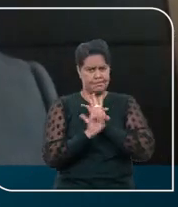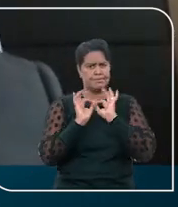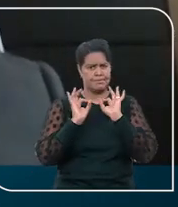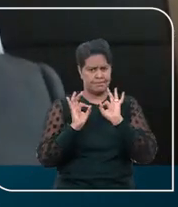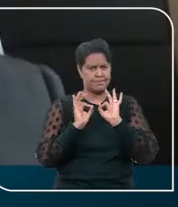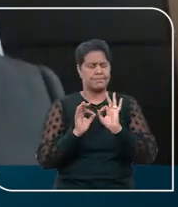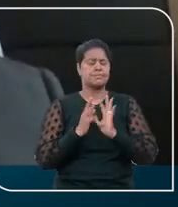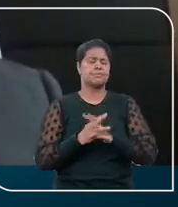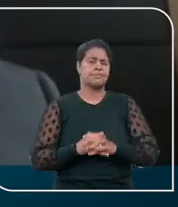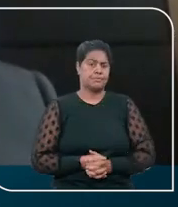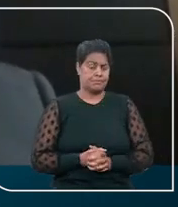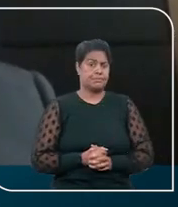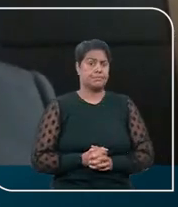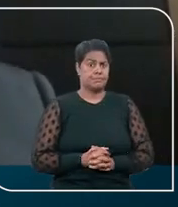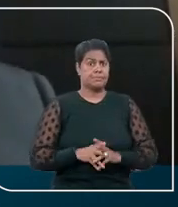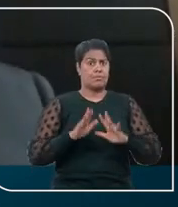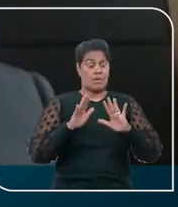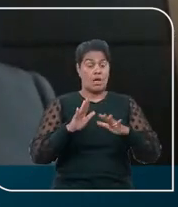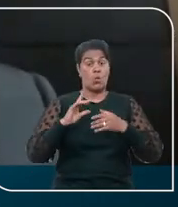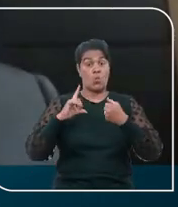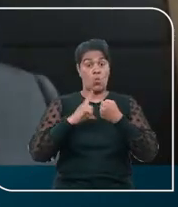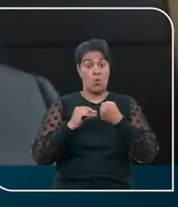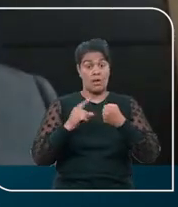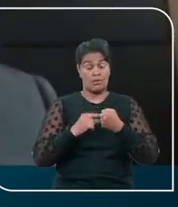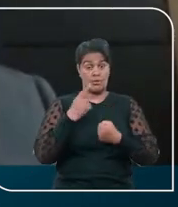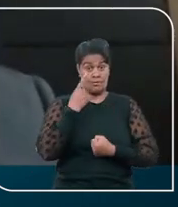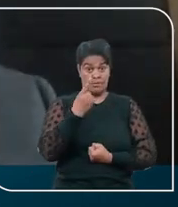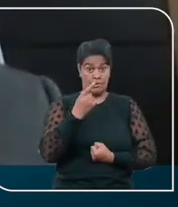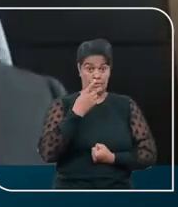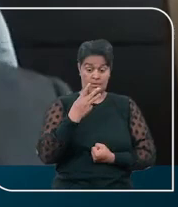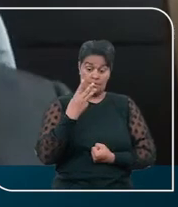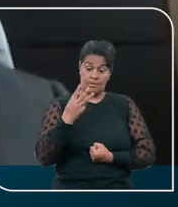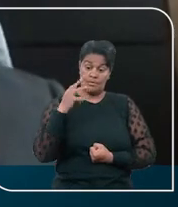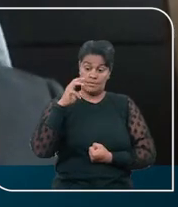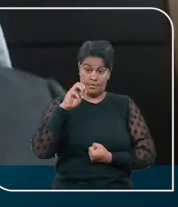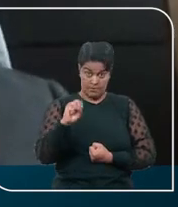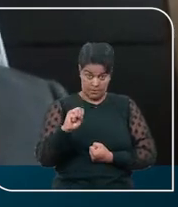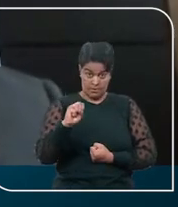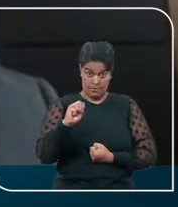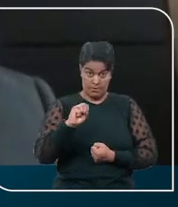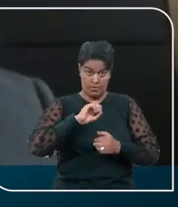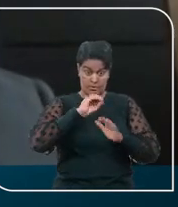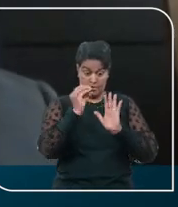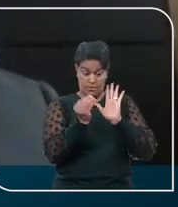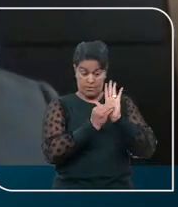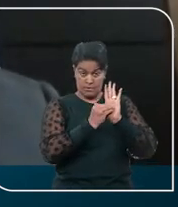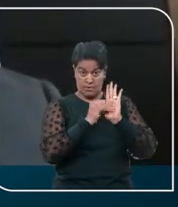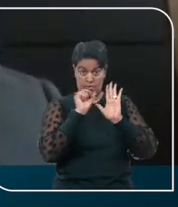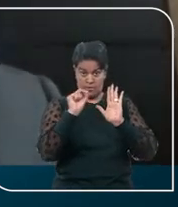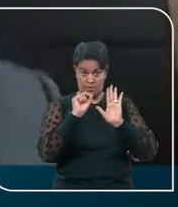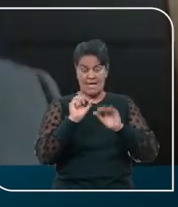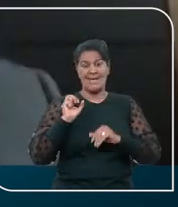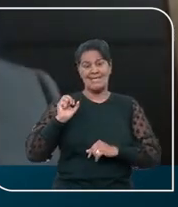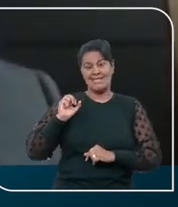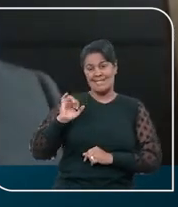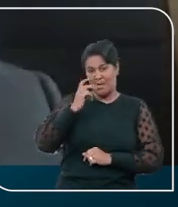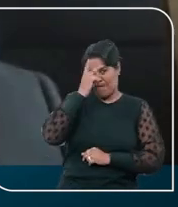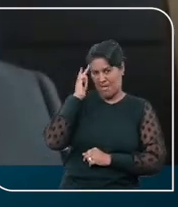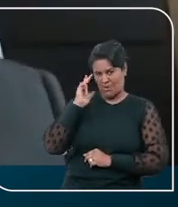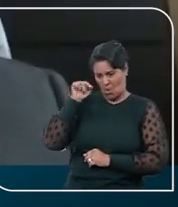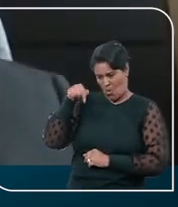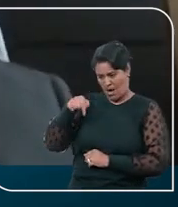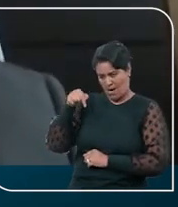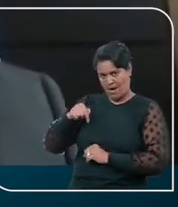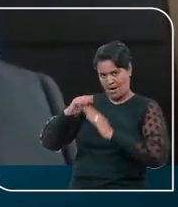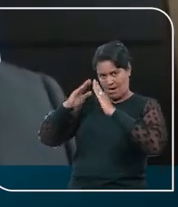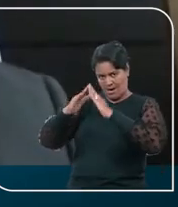artigo 1338 ele diz o seguinte: resolvendo o condômino alugar área no abrigo para veículos,